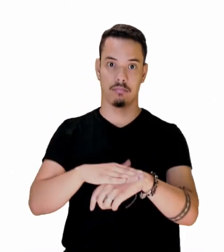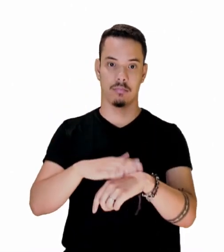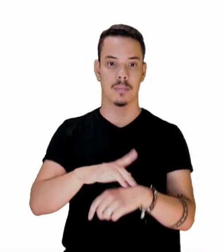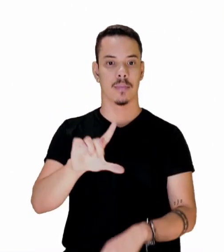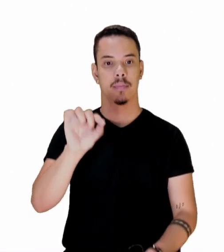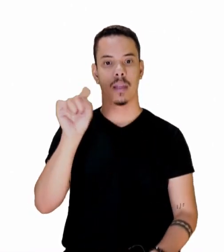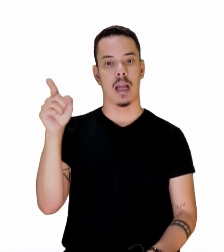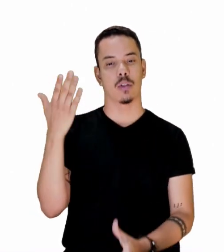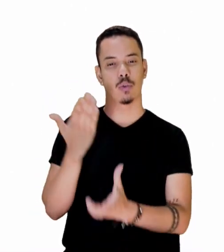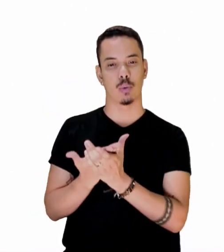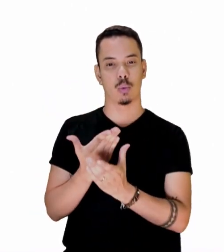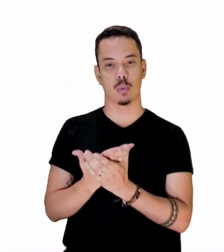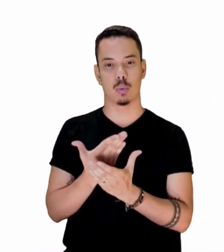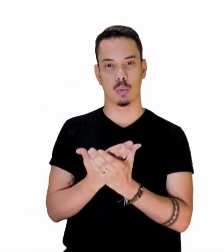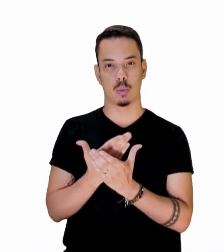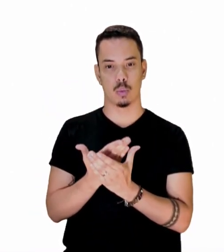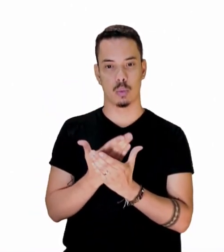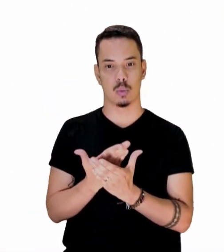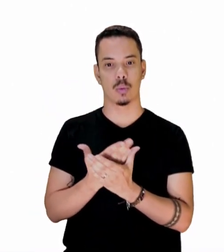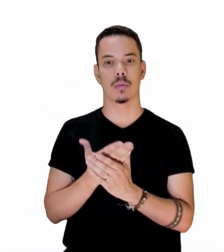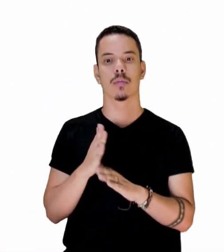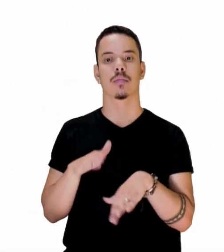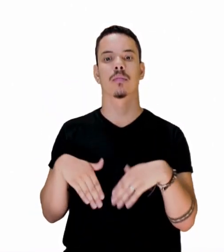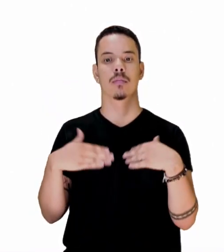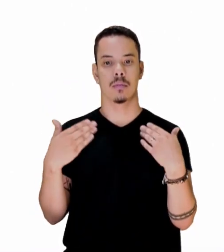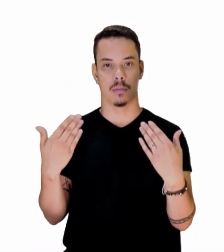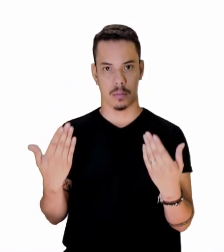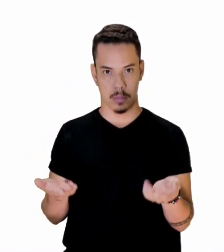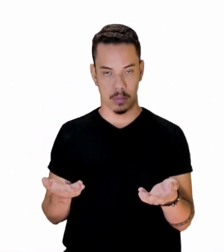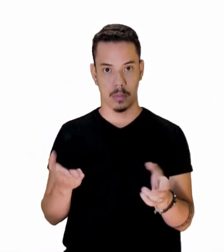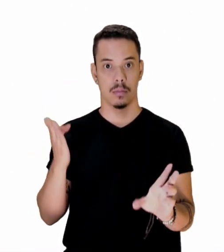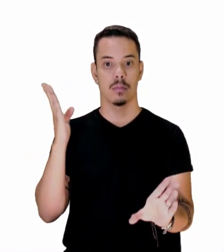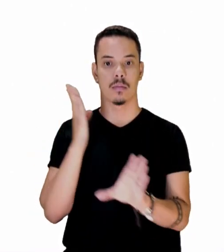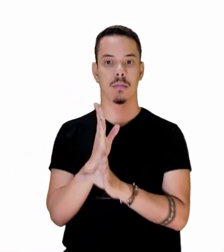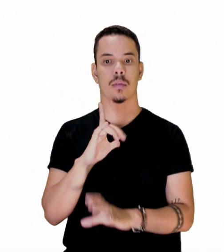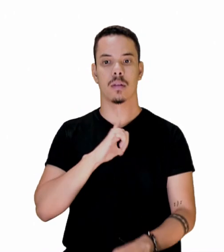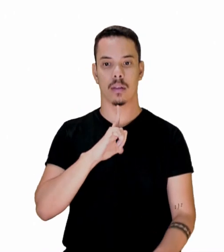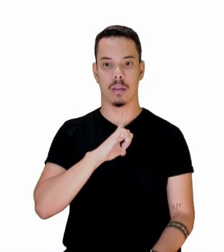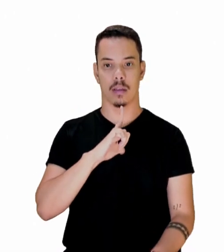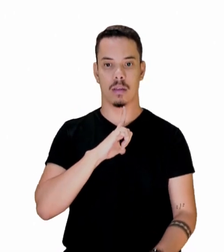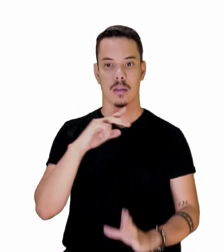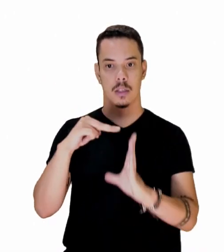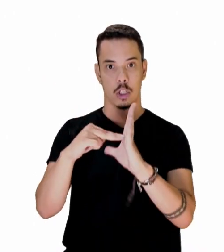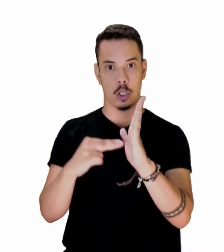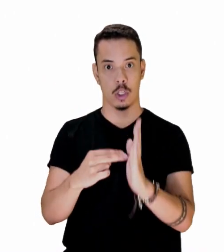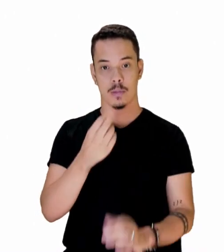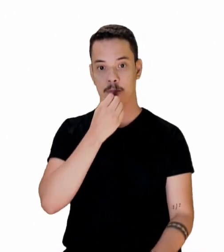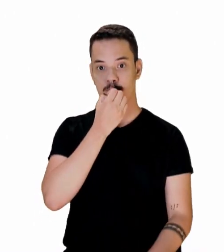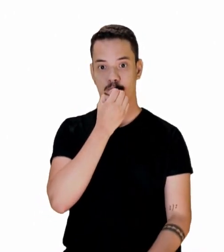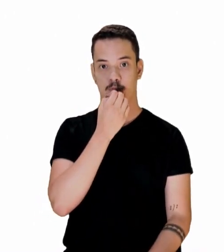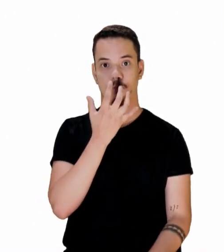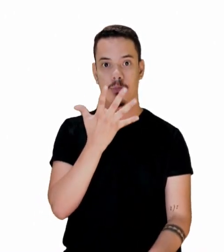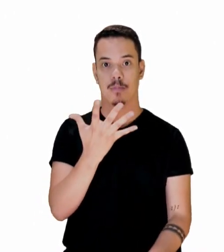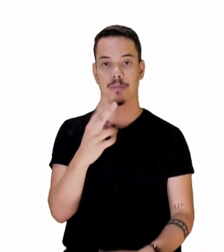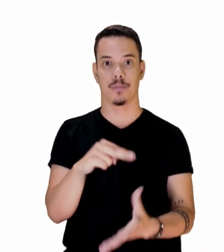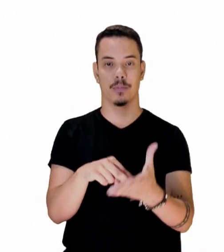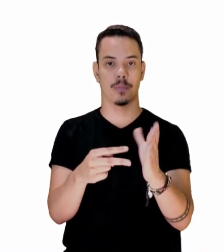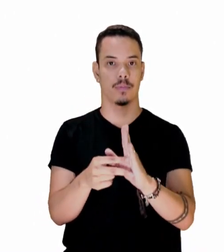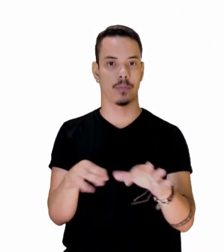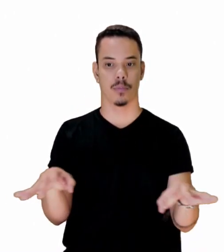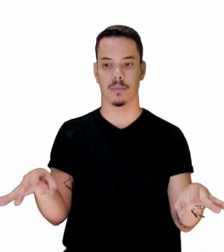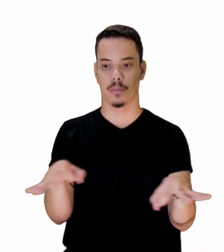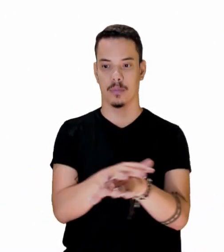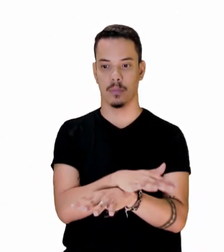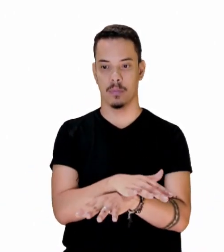Ela estuda bastante, logo terá boas notas, quer dizer, está